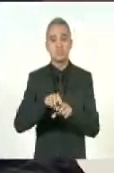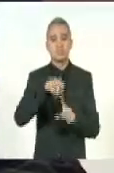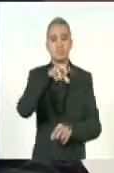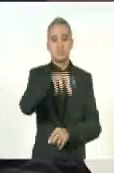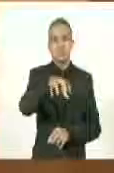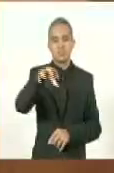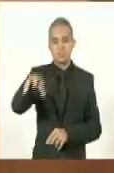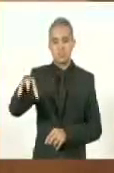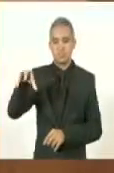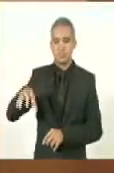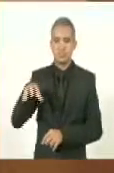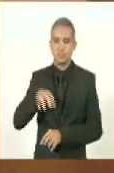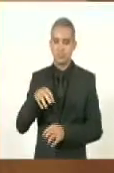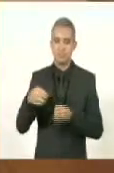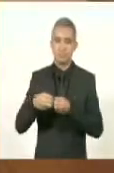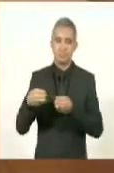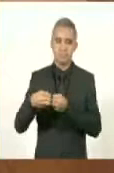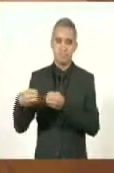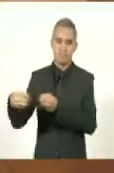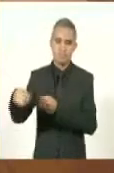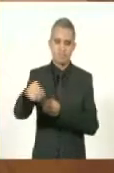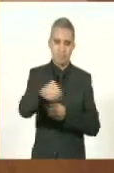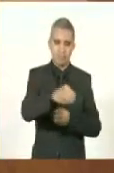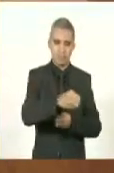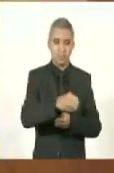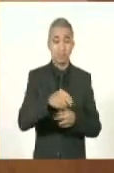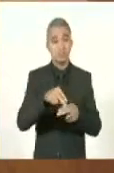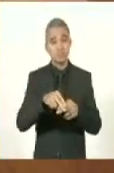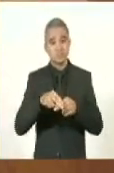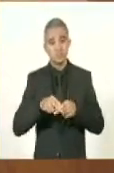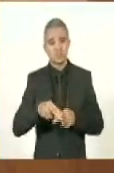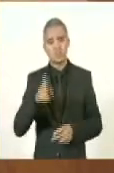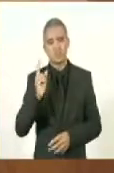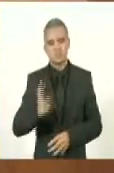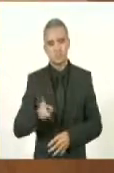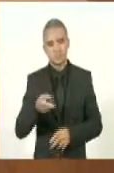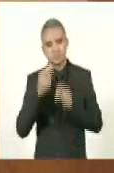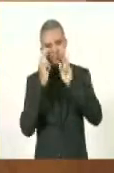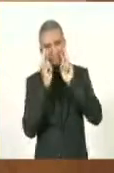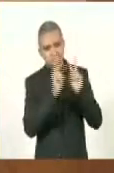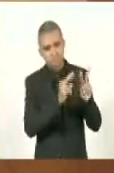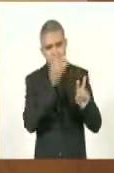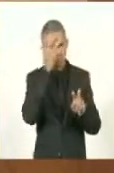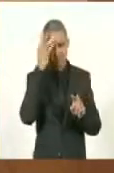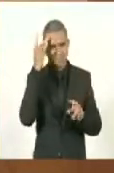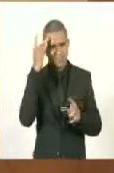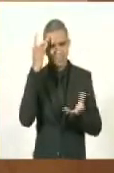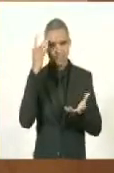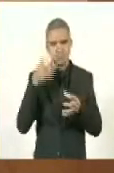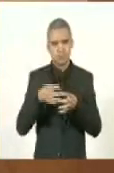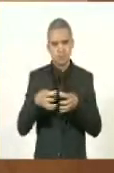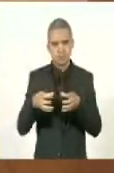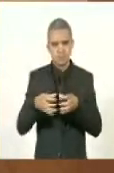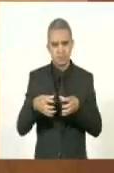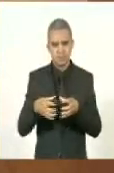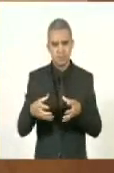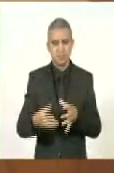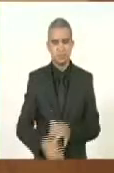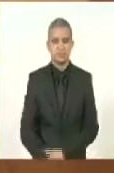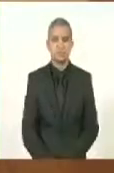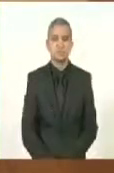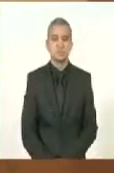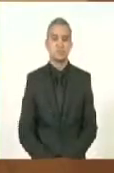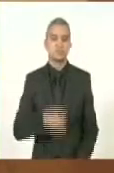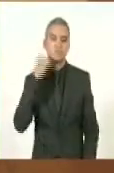vizinhas. E são constantes as cenas de pessoas idosas, deputado Wellington, lá